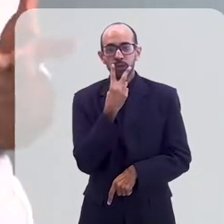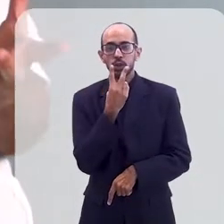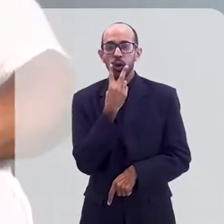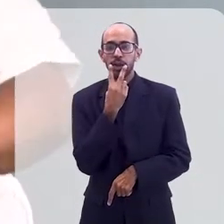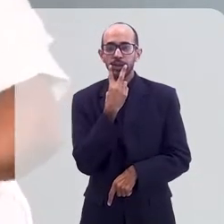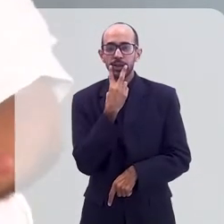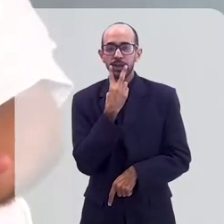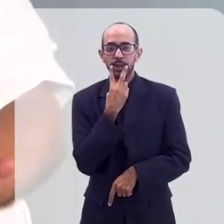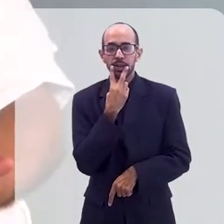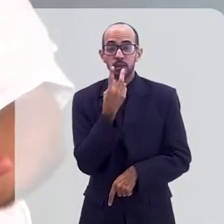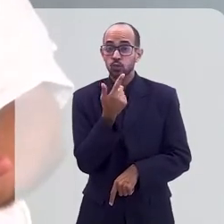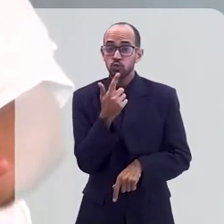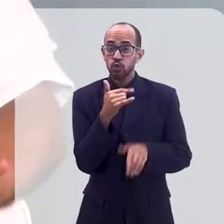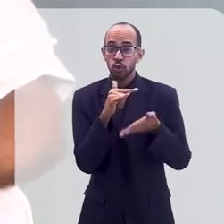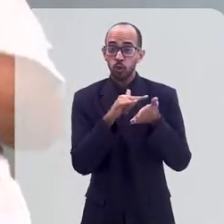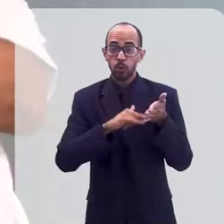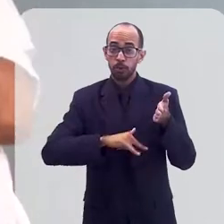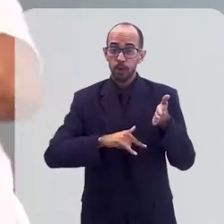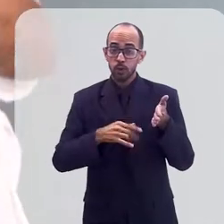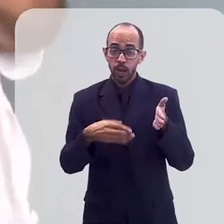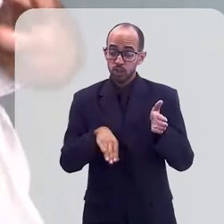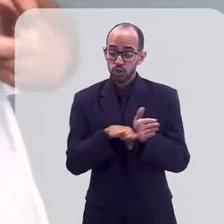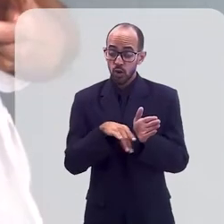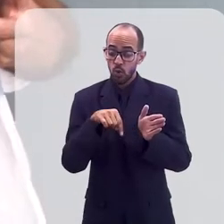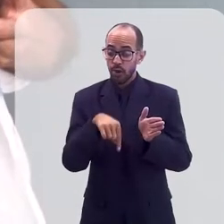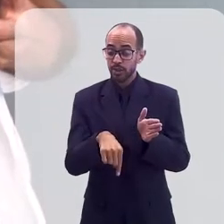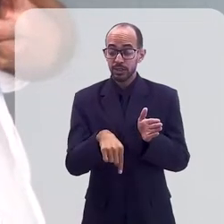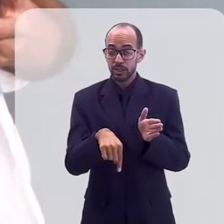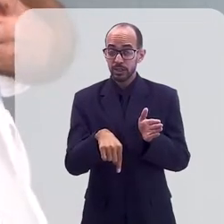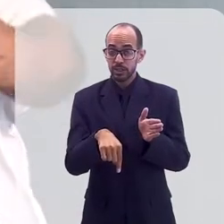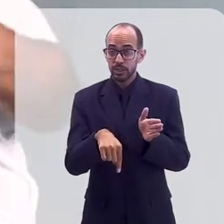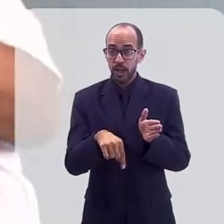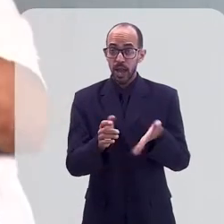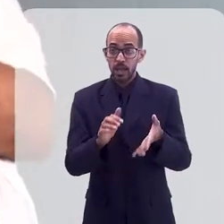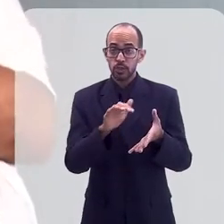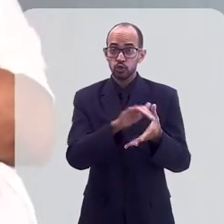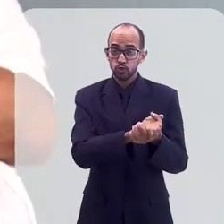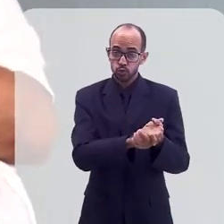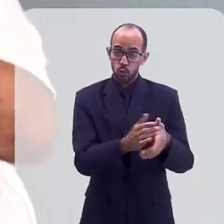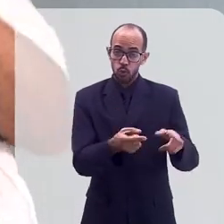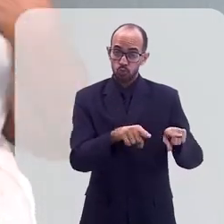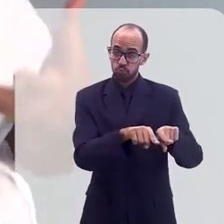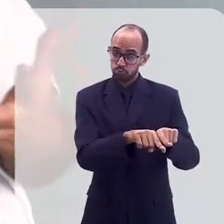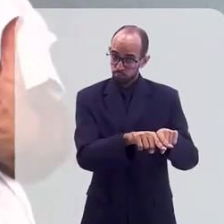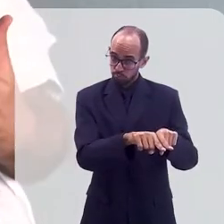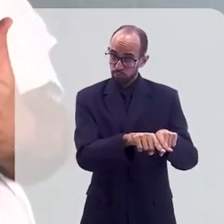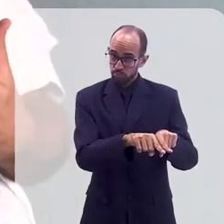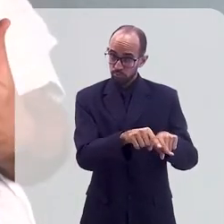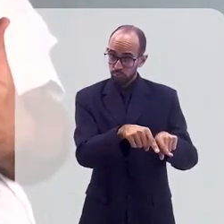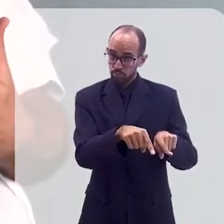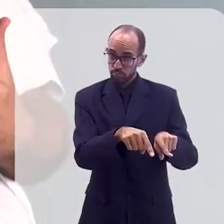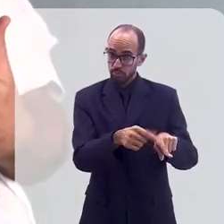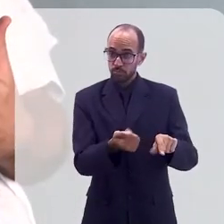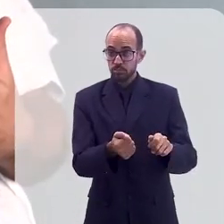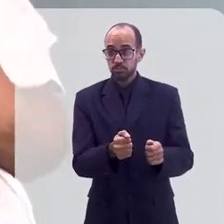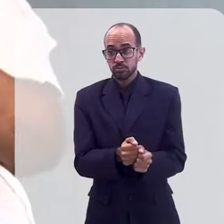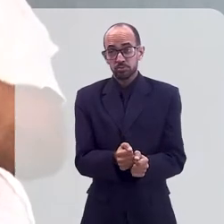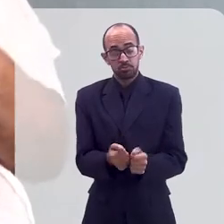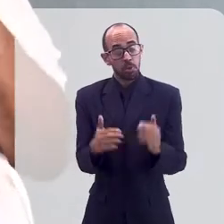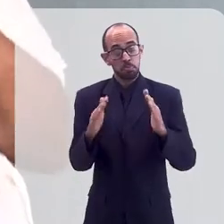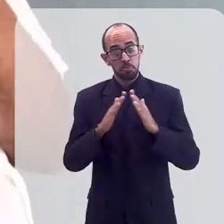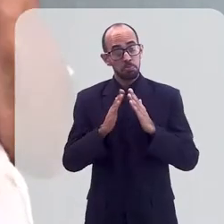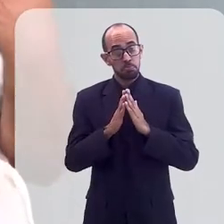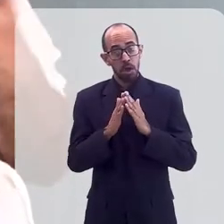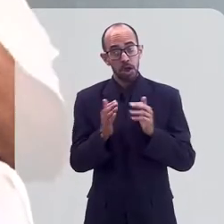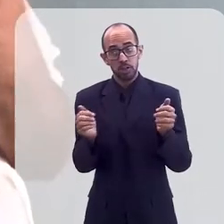que fugindo não vai levar documento. Chega aqui, conhece alguém, se junta, faz a parceria,